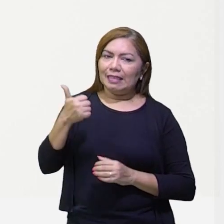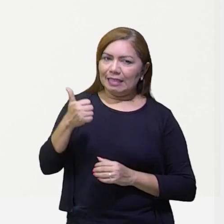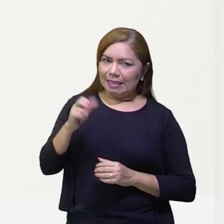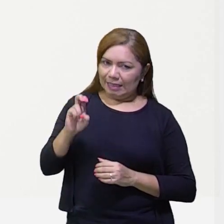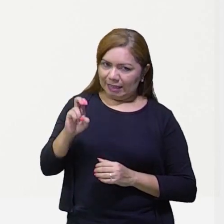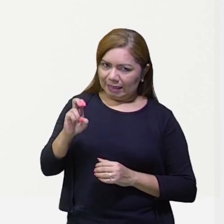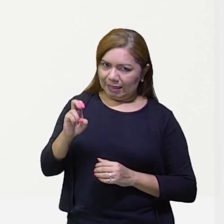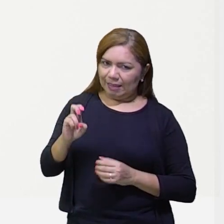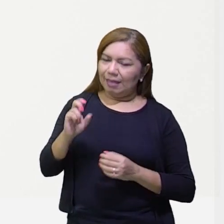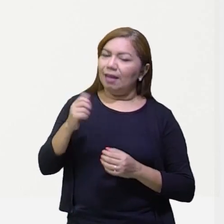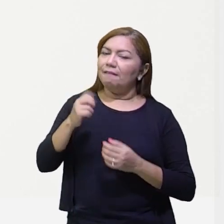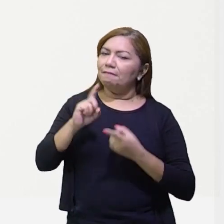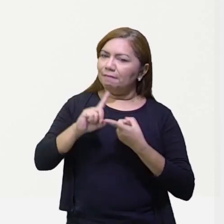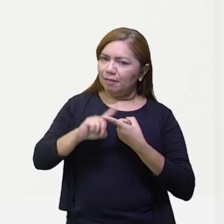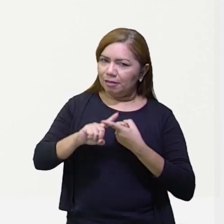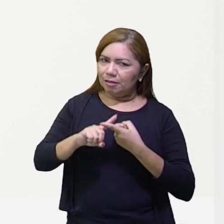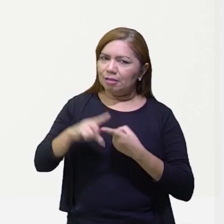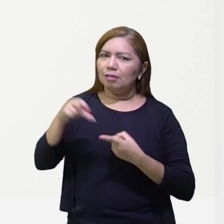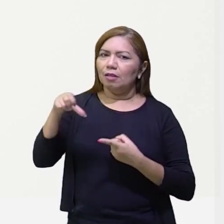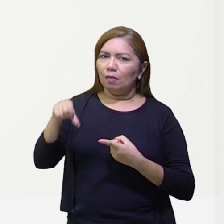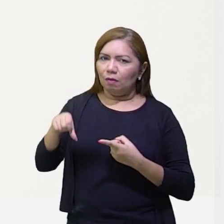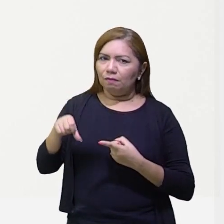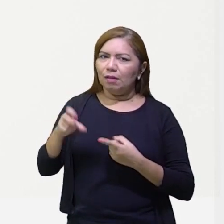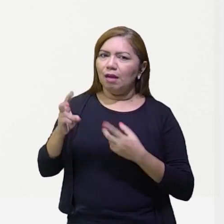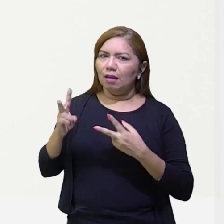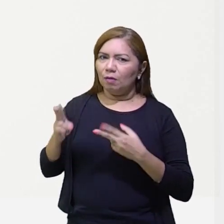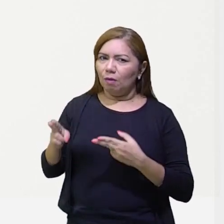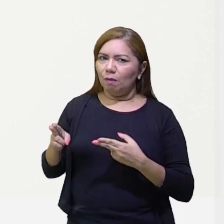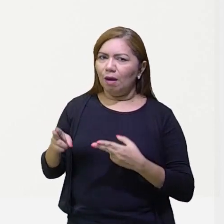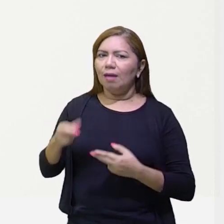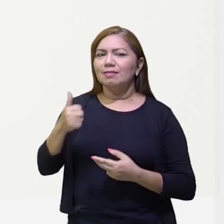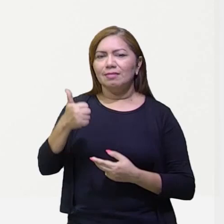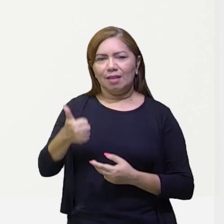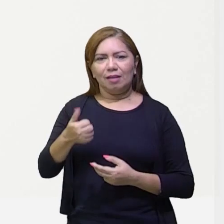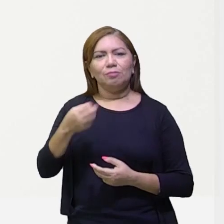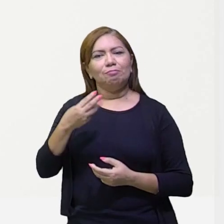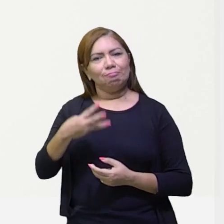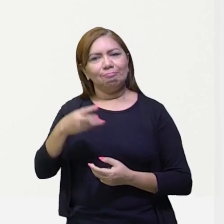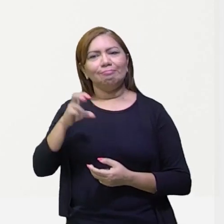15 vezes 9 é igual a